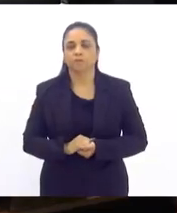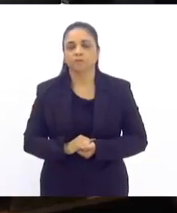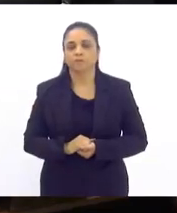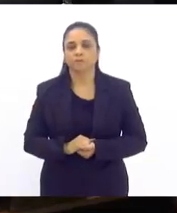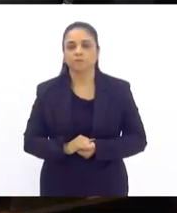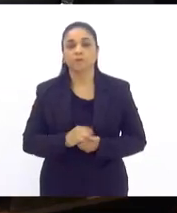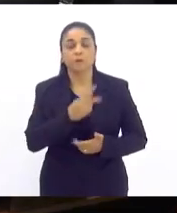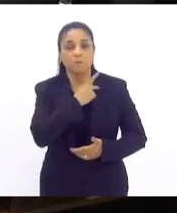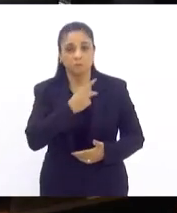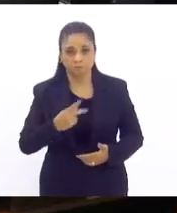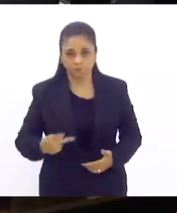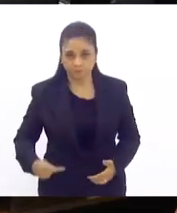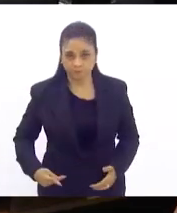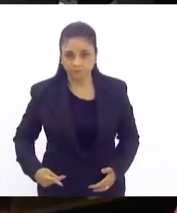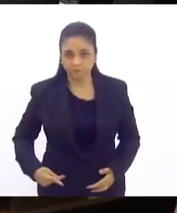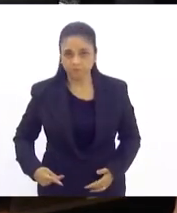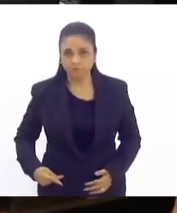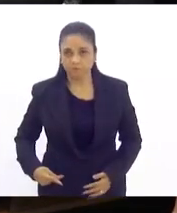presidente